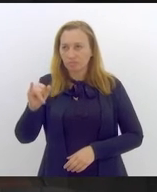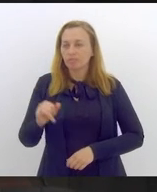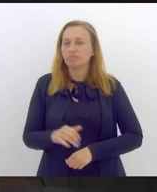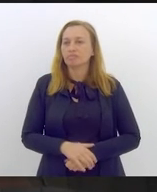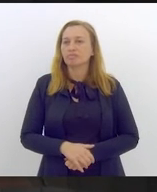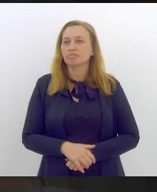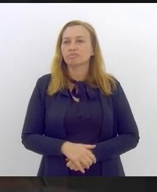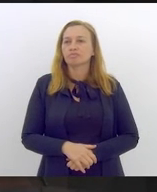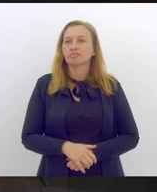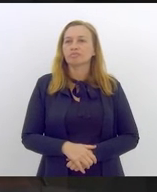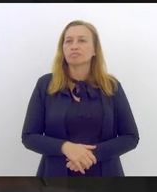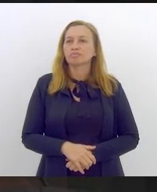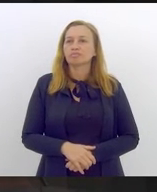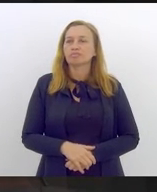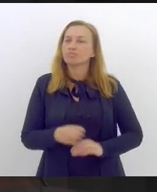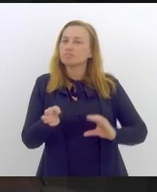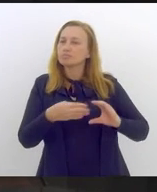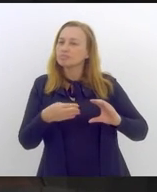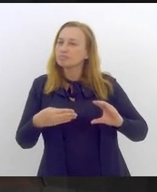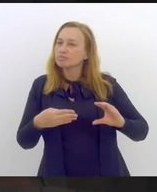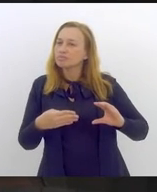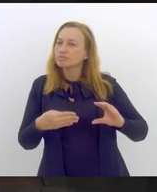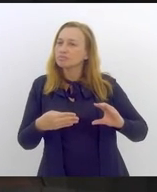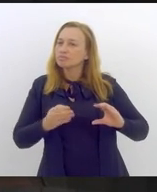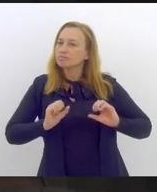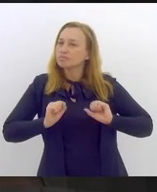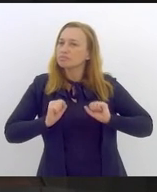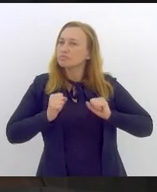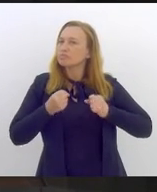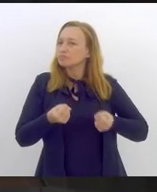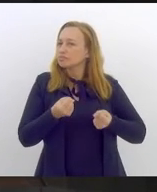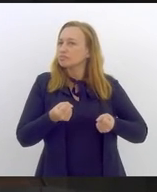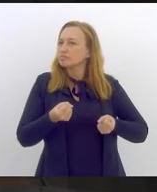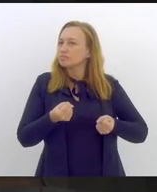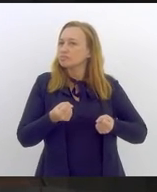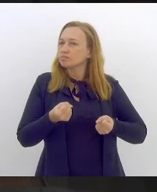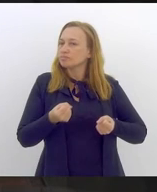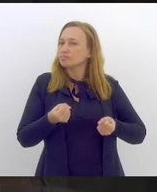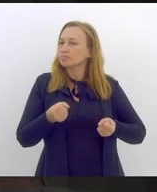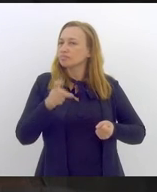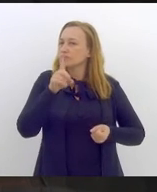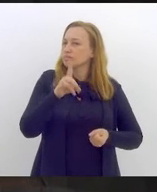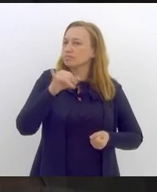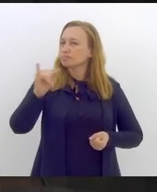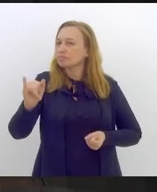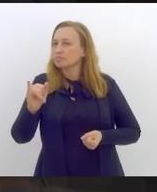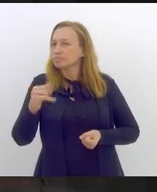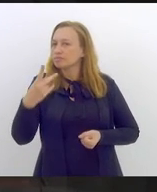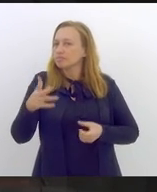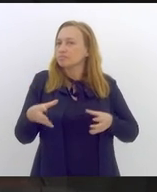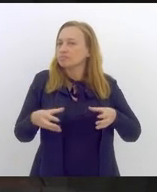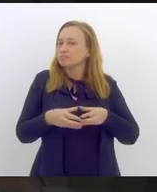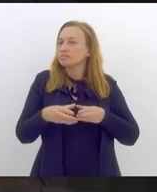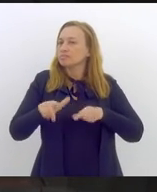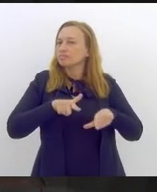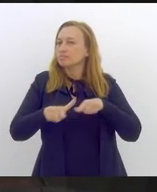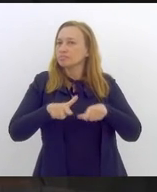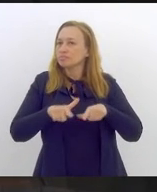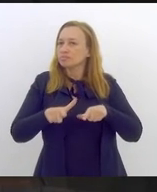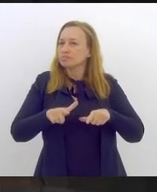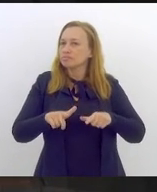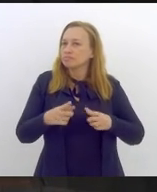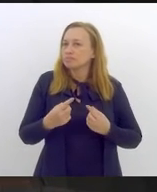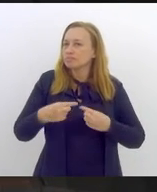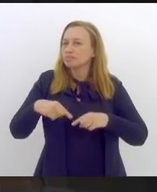os cieps foram uma um esforço empreendido por Darci sua equipe para enfrentar